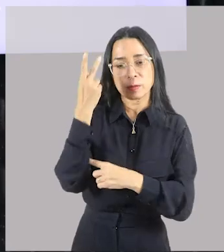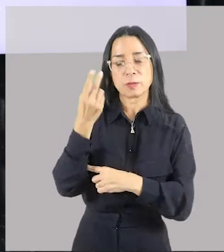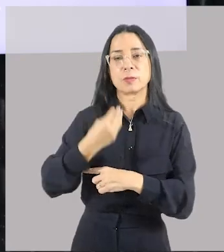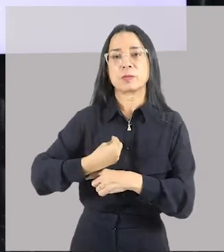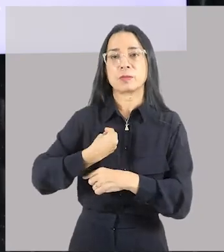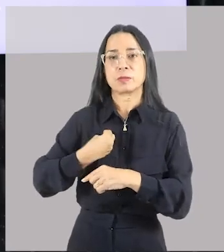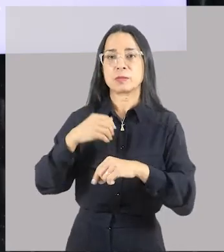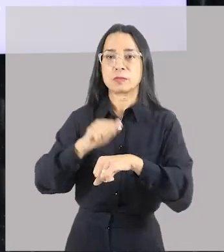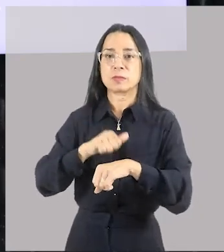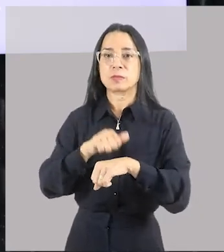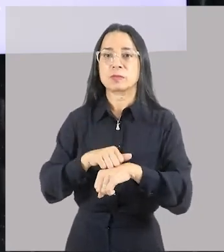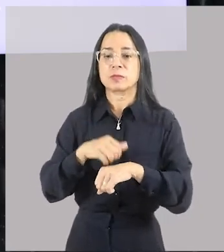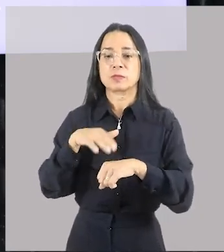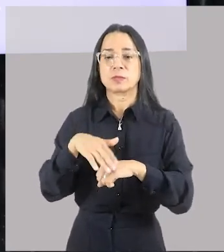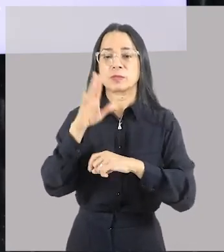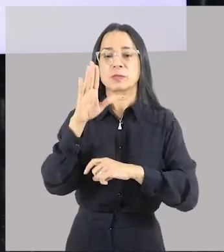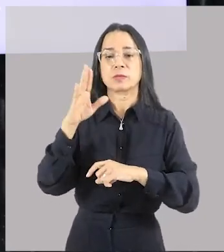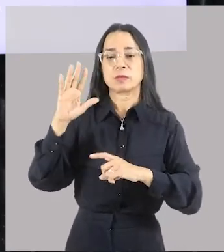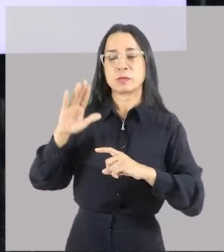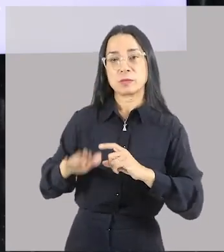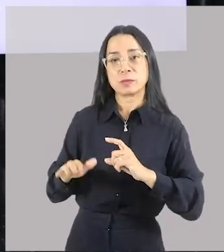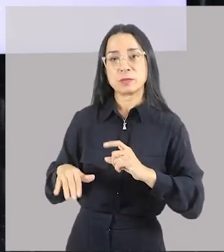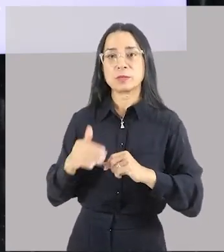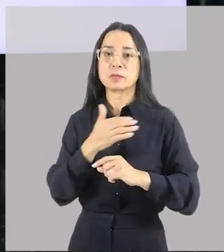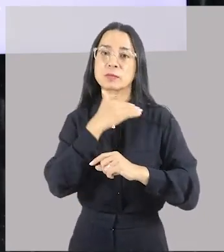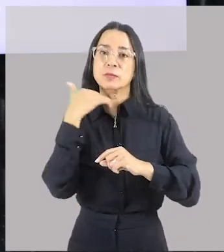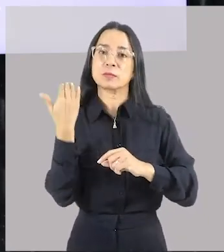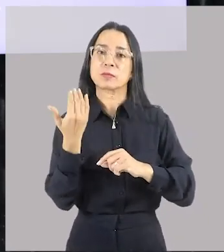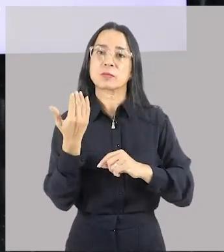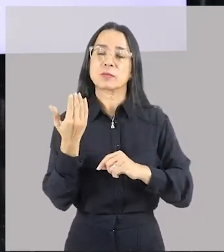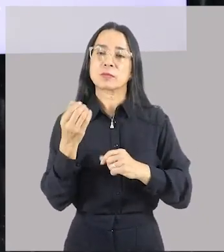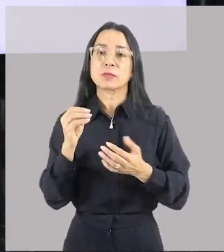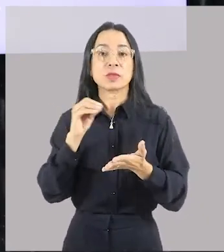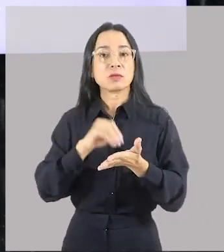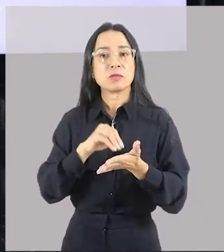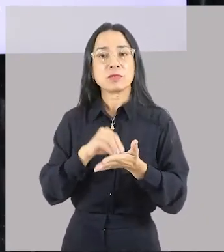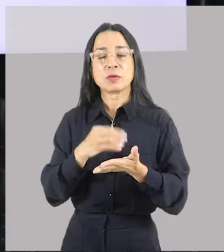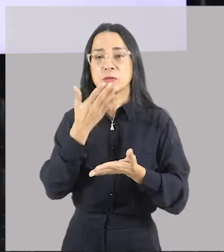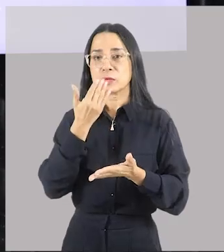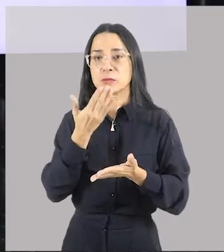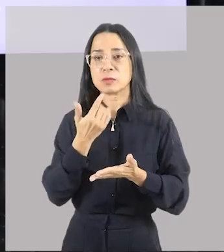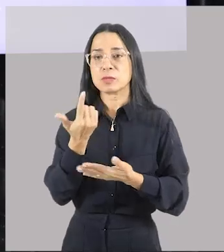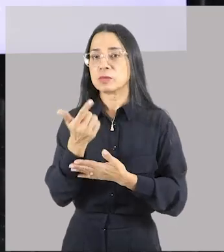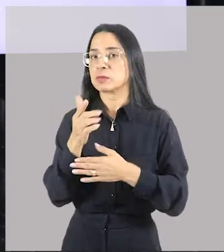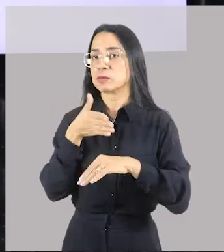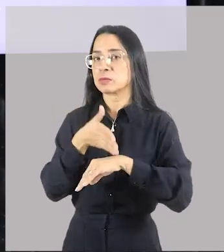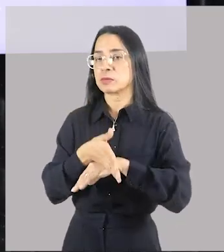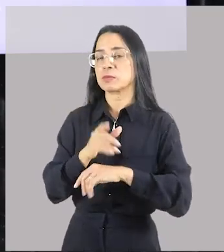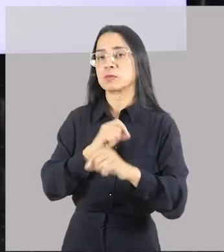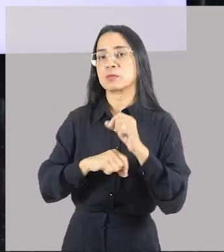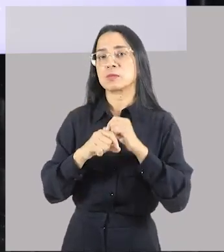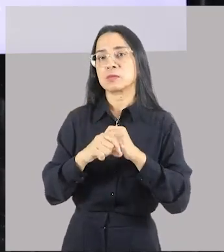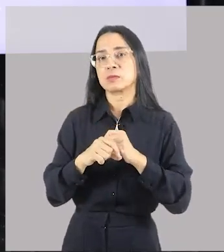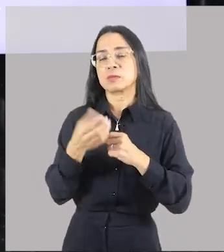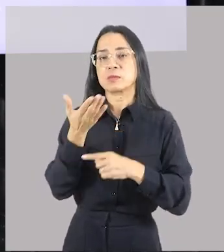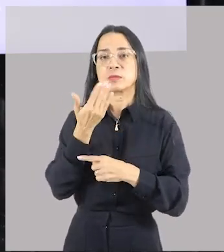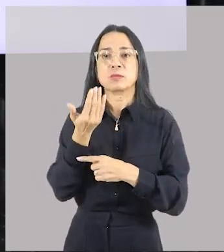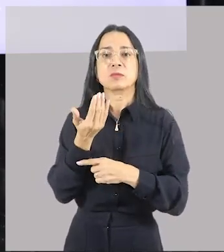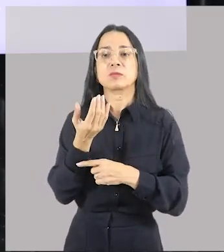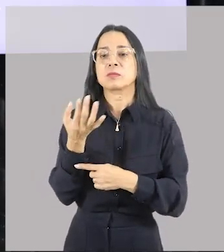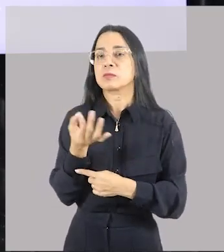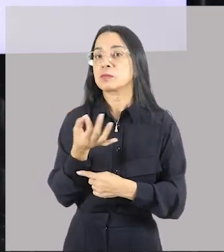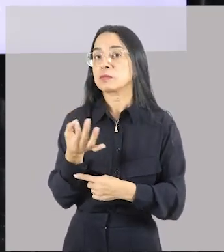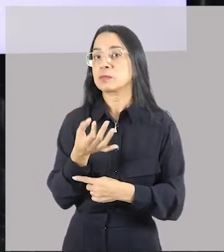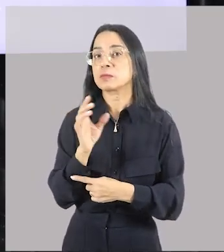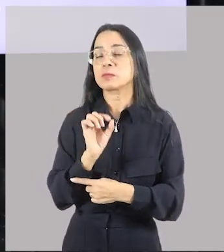na pobreza, mais crianças vão morrer de desnutrição, não vão ter acesso à alimentação adequada e